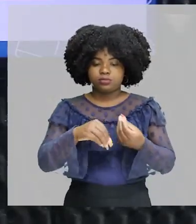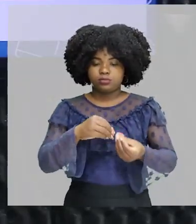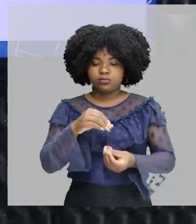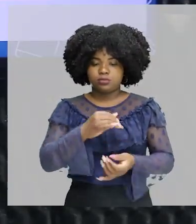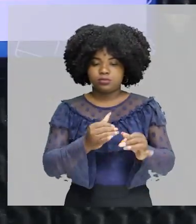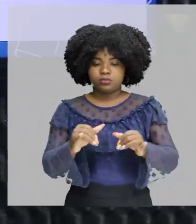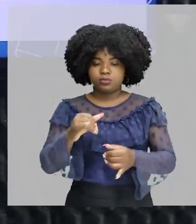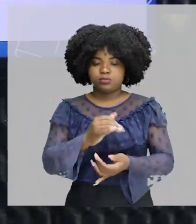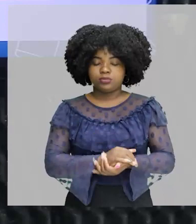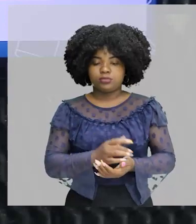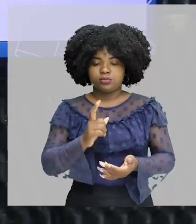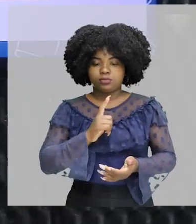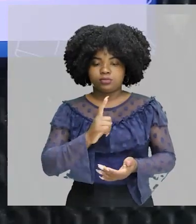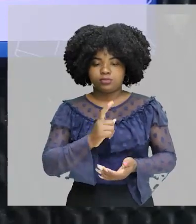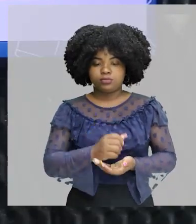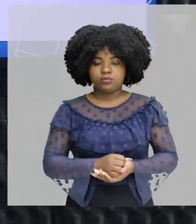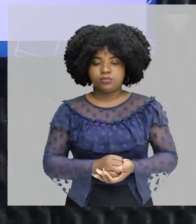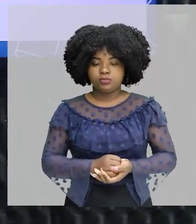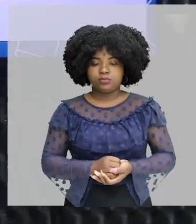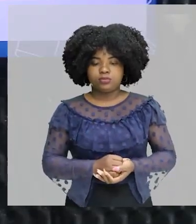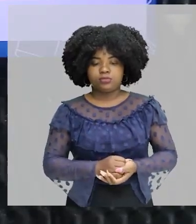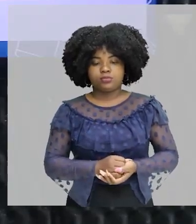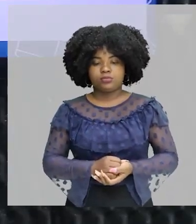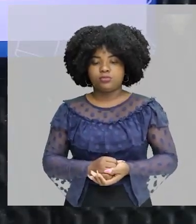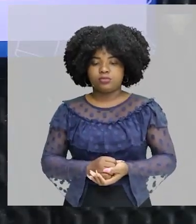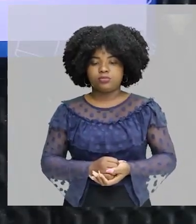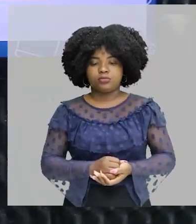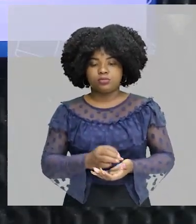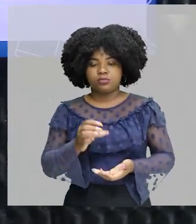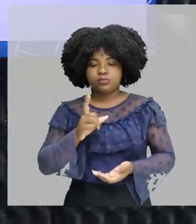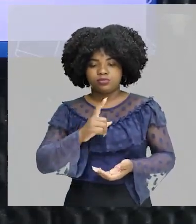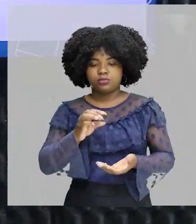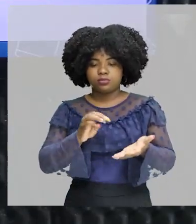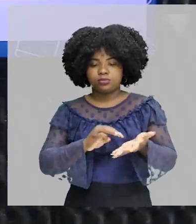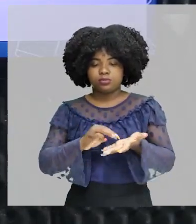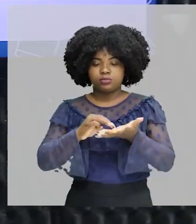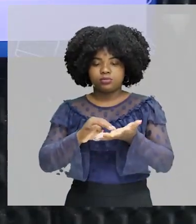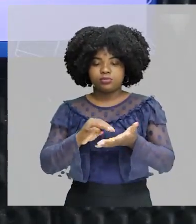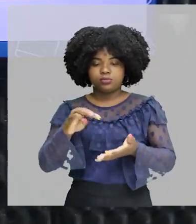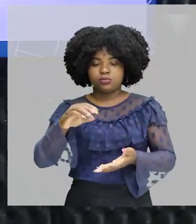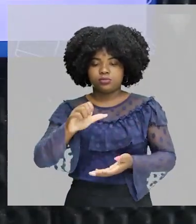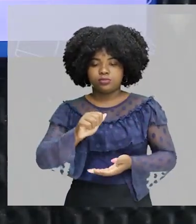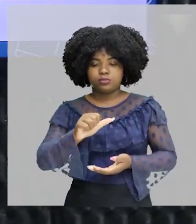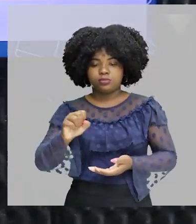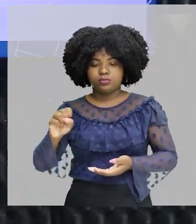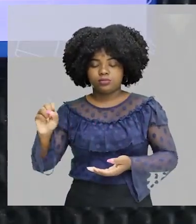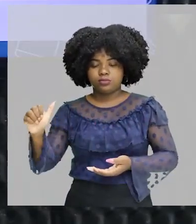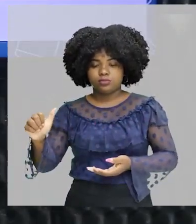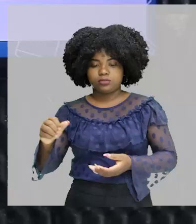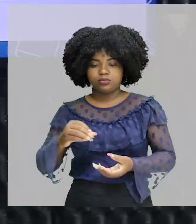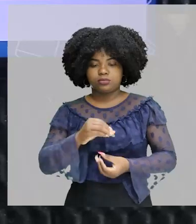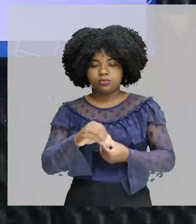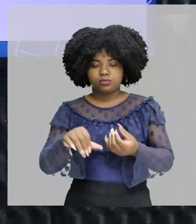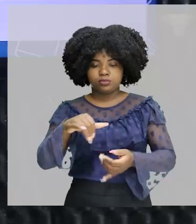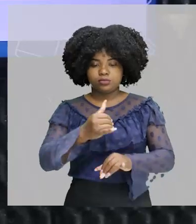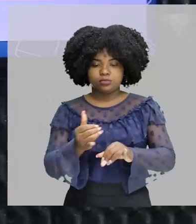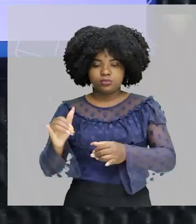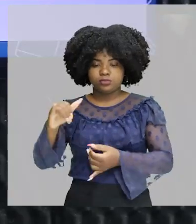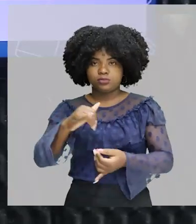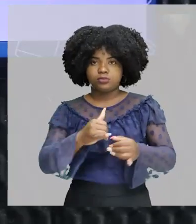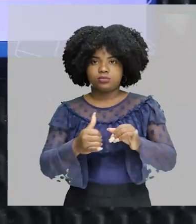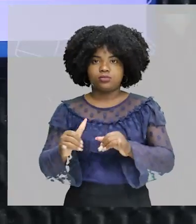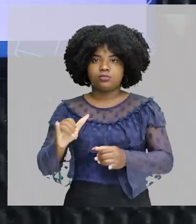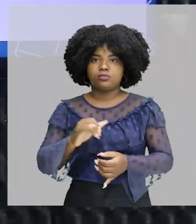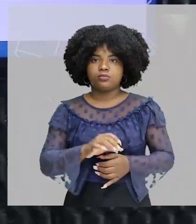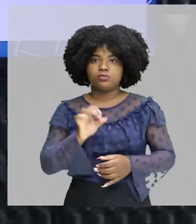determinada amostra, em uma determinada massa de uma substância, certo? Essas são as grandezas